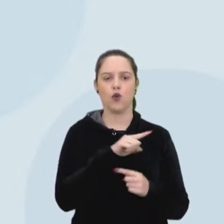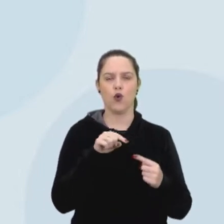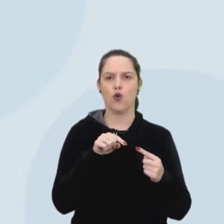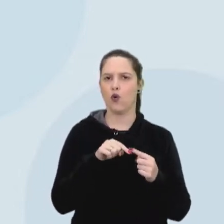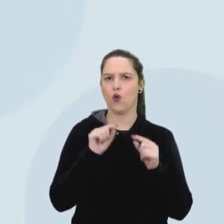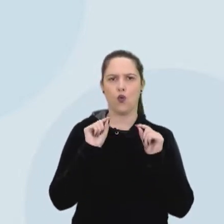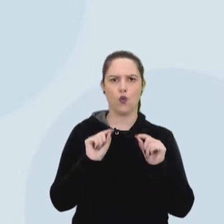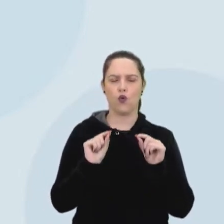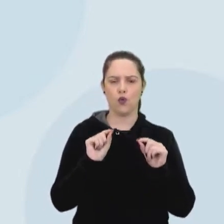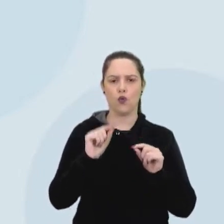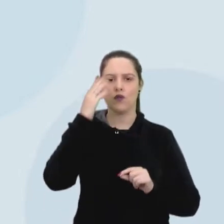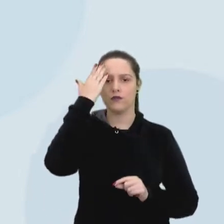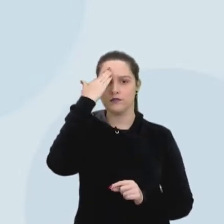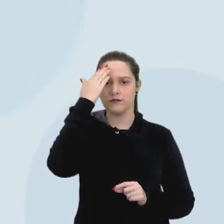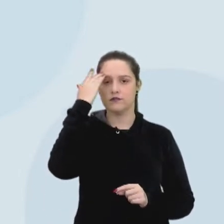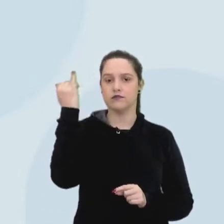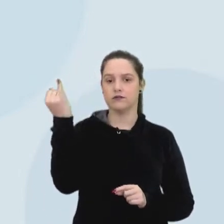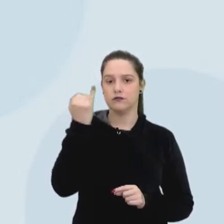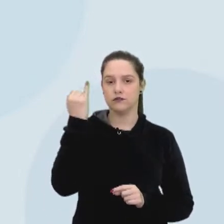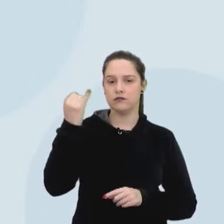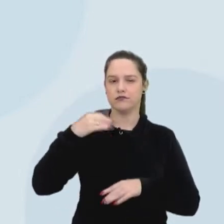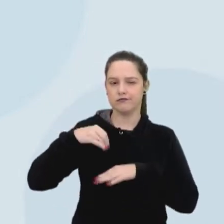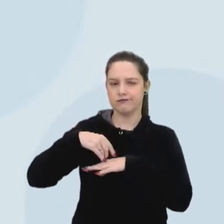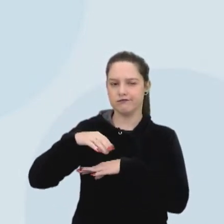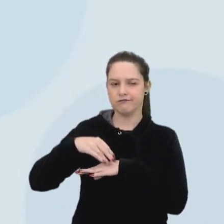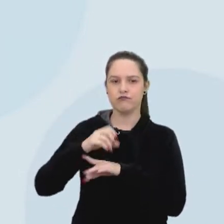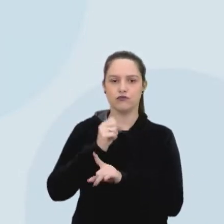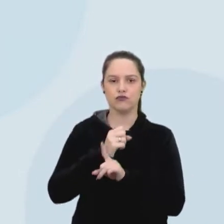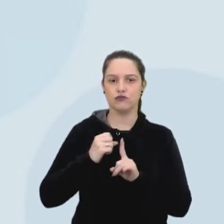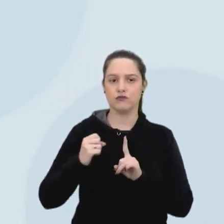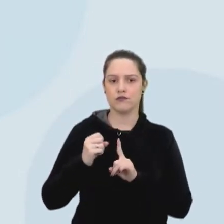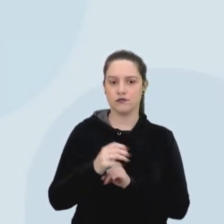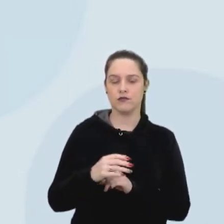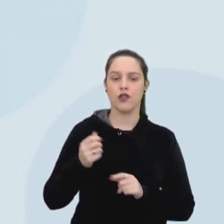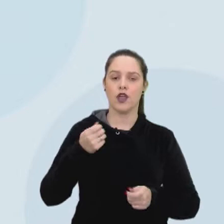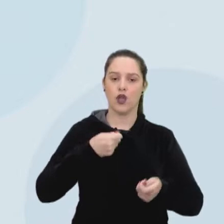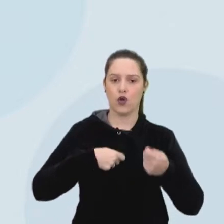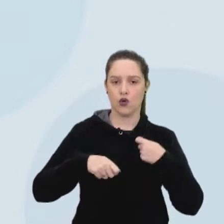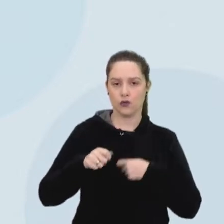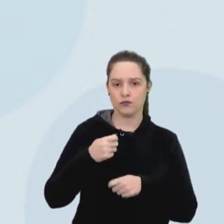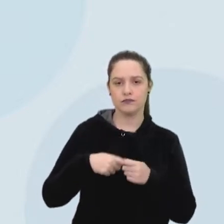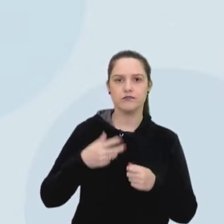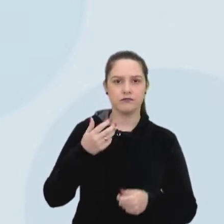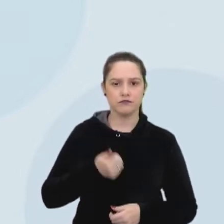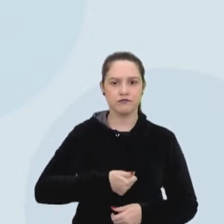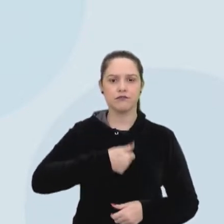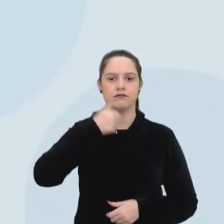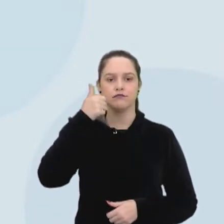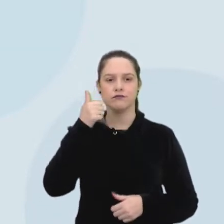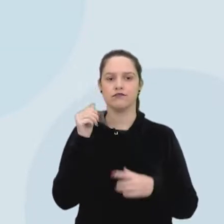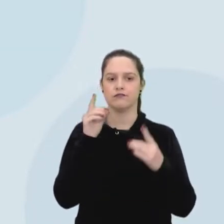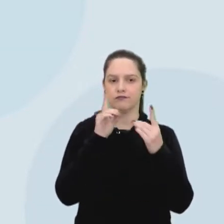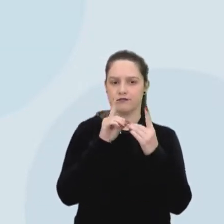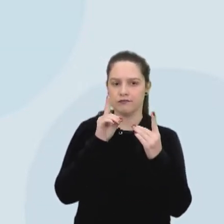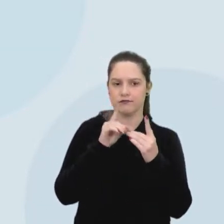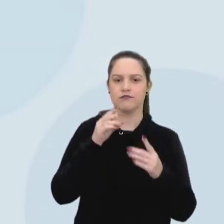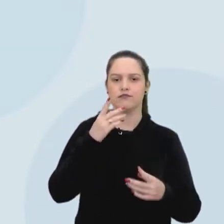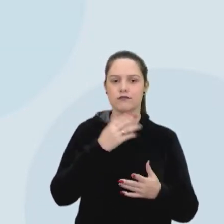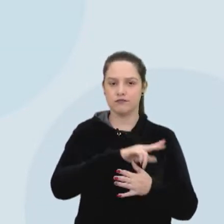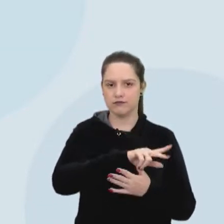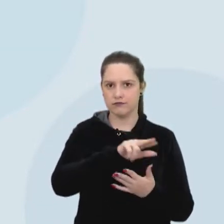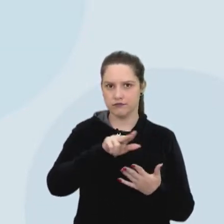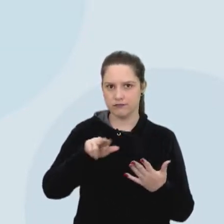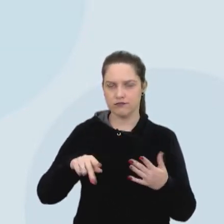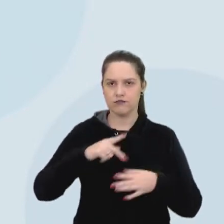dessa aula é entender a importância dos indicadores sociais e econômicos para o melhor entendimento aí das